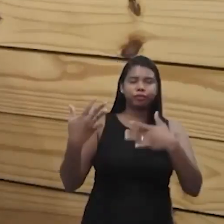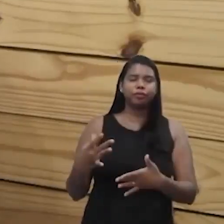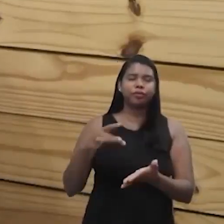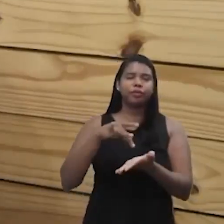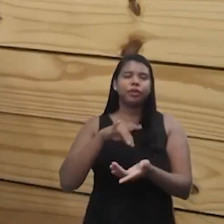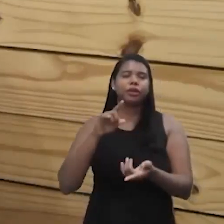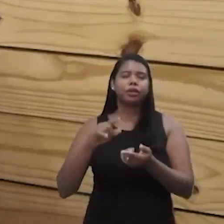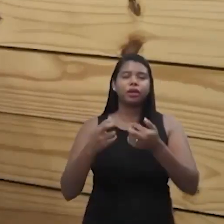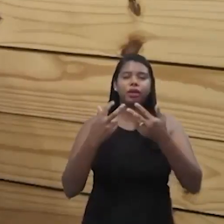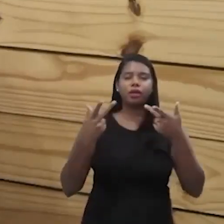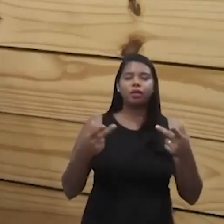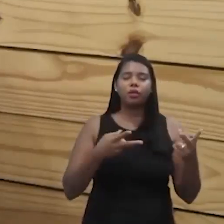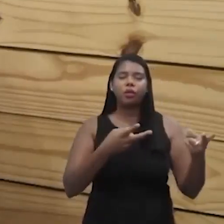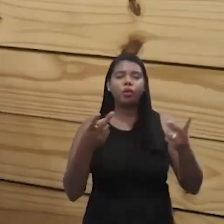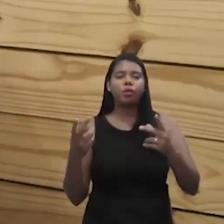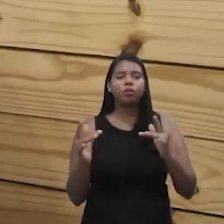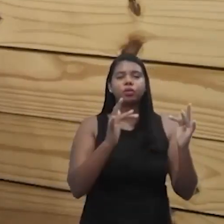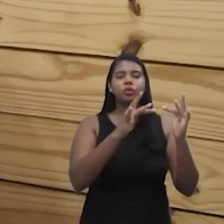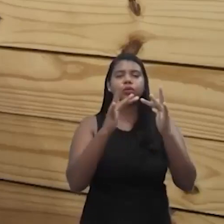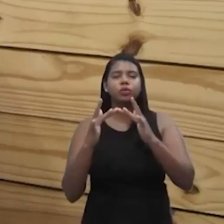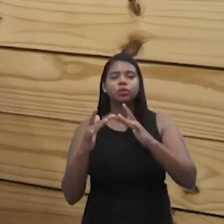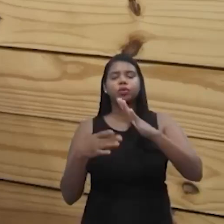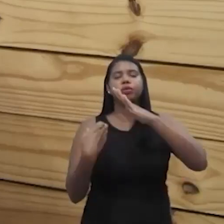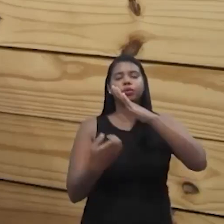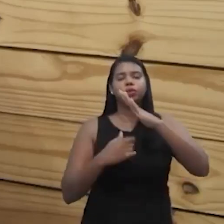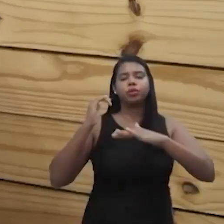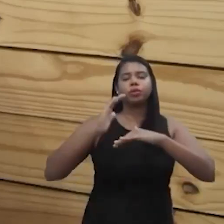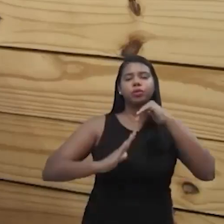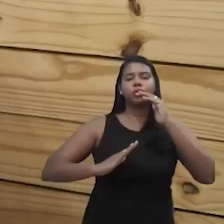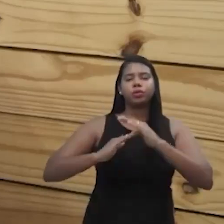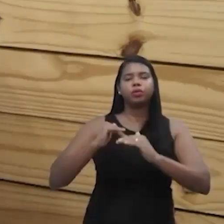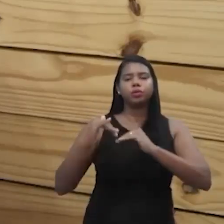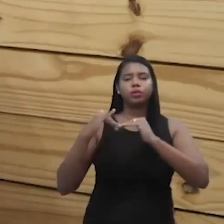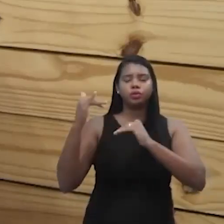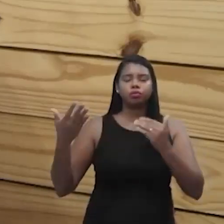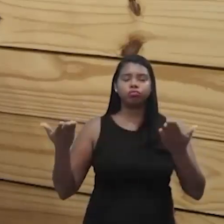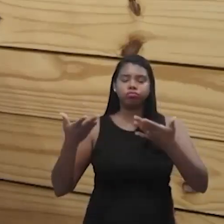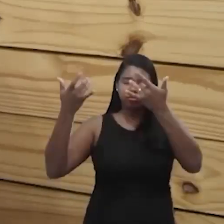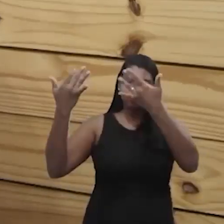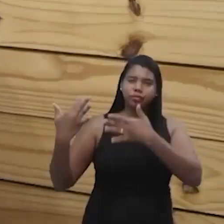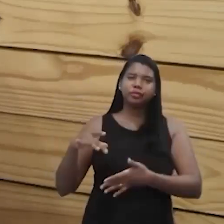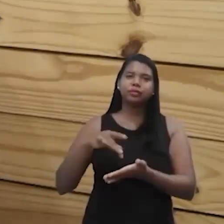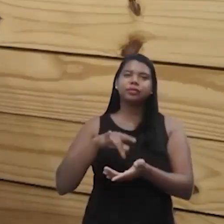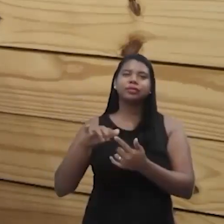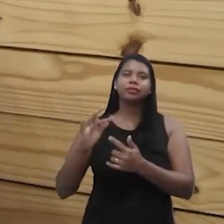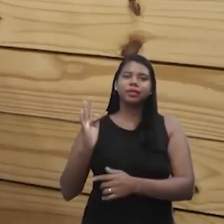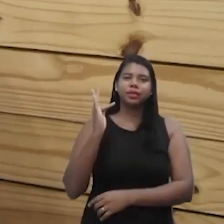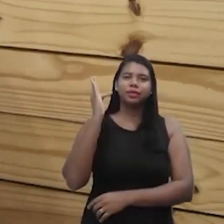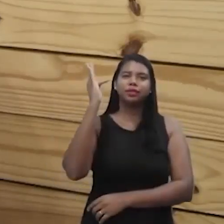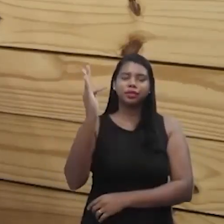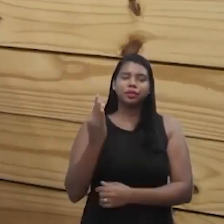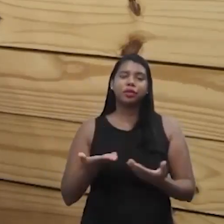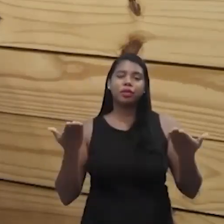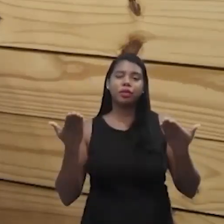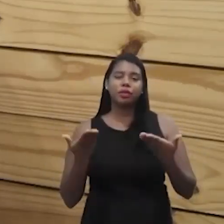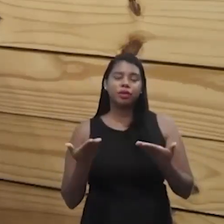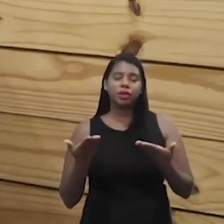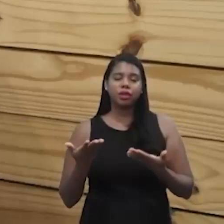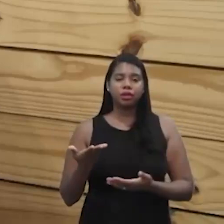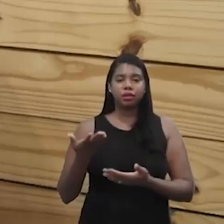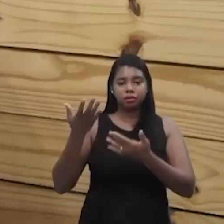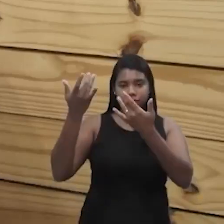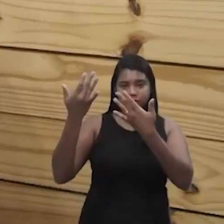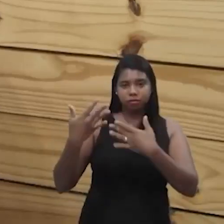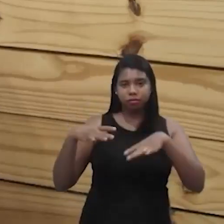até identificar algumas, eu tenho uma relação de algumas profissões que são tendências para o futuro. Mas o que eu queria ressaltar